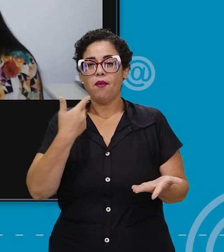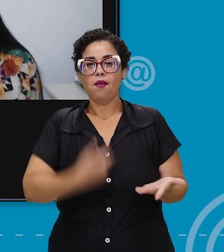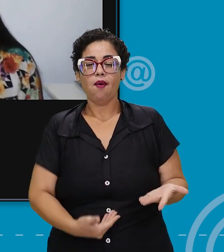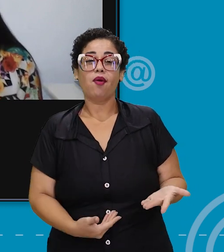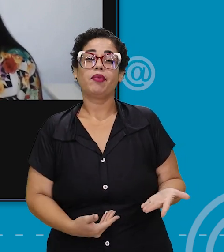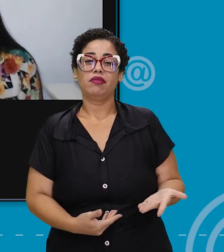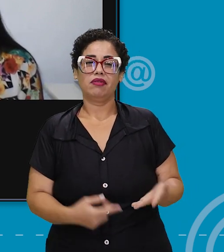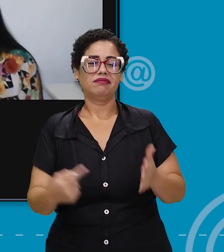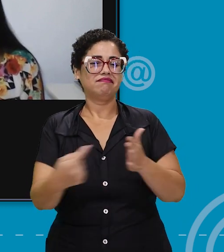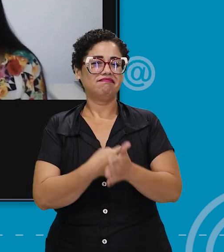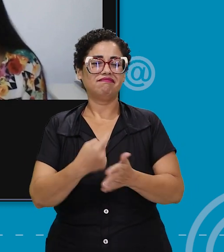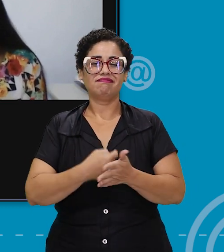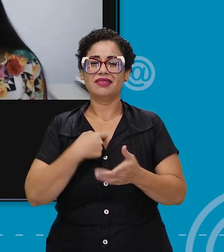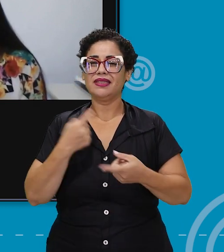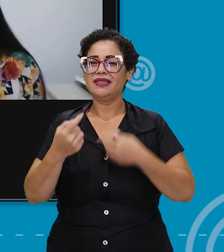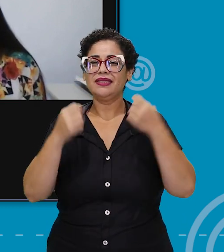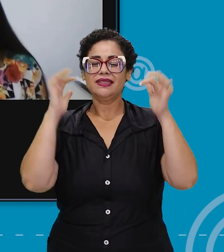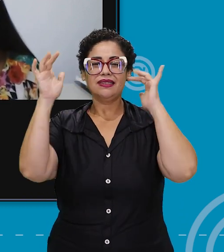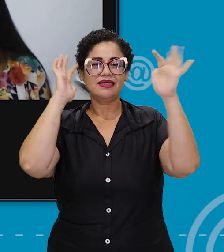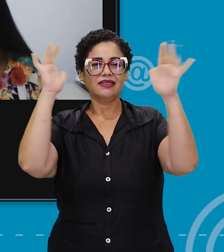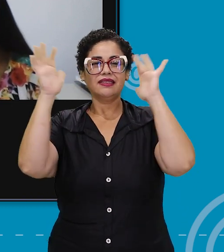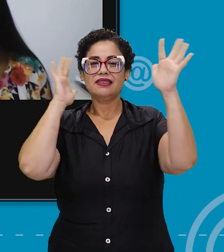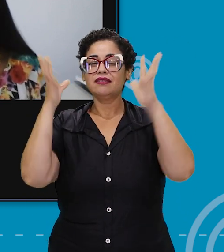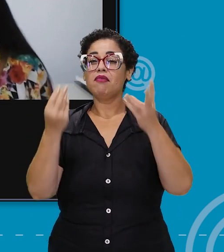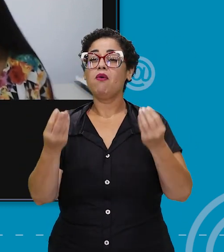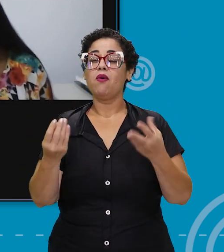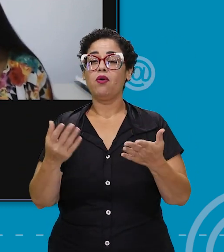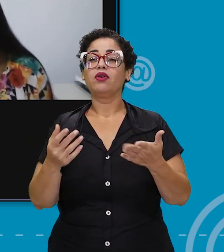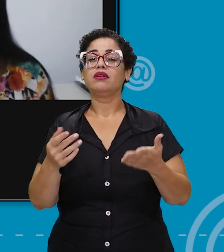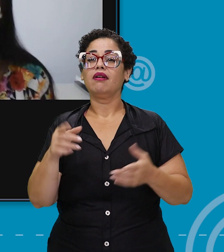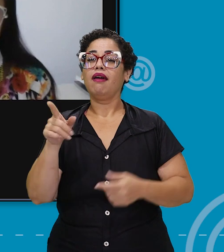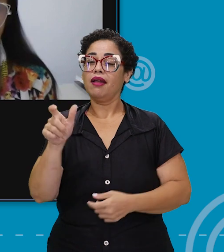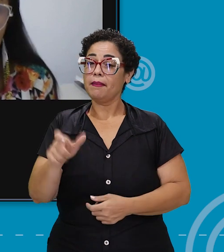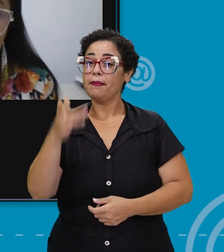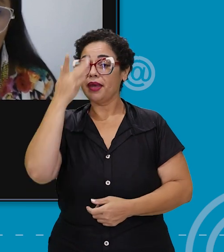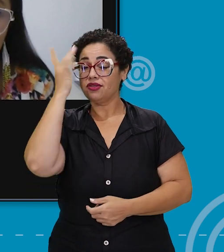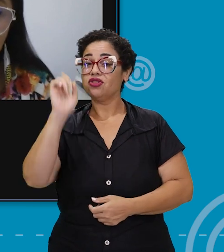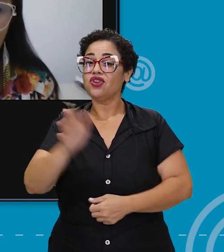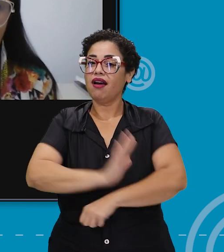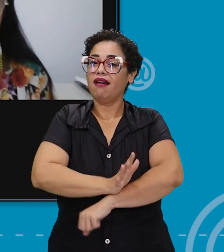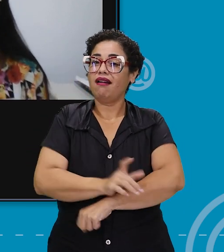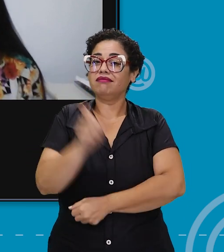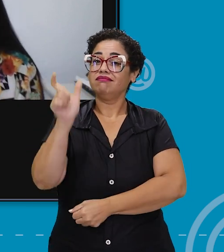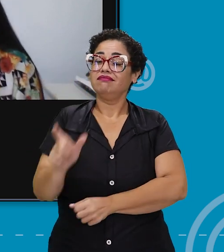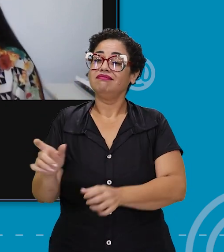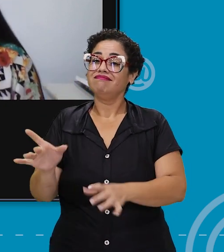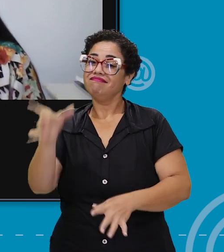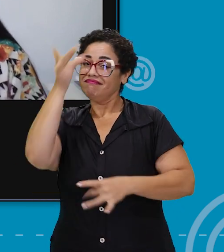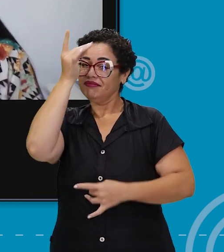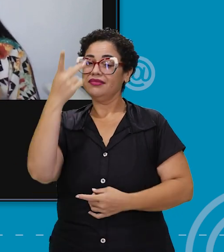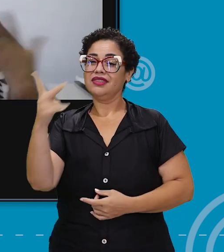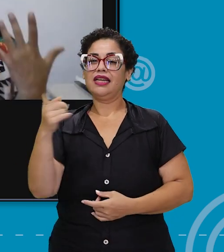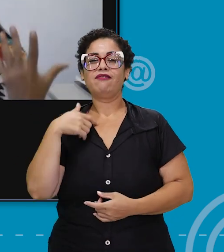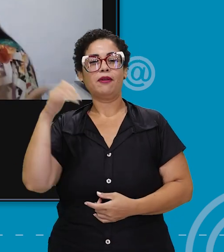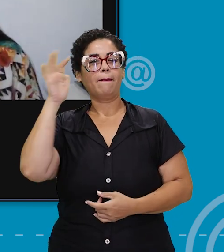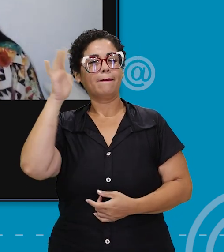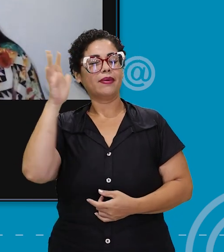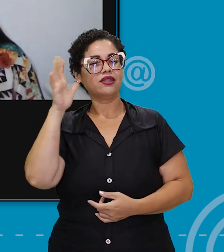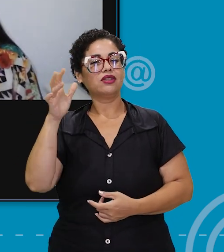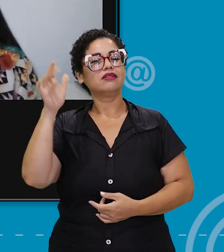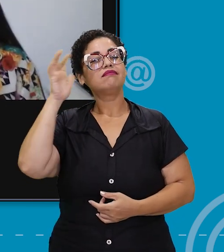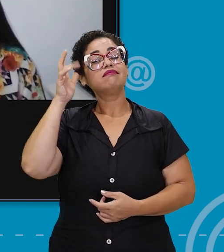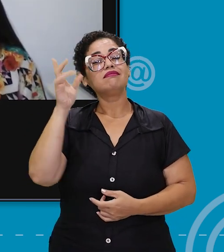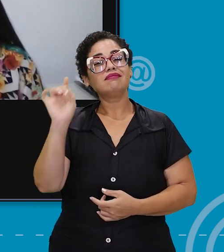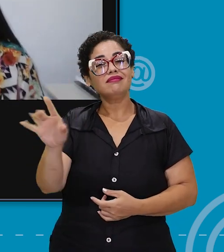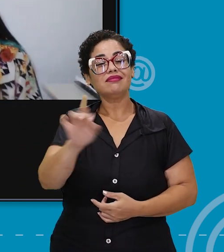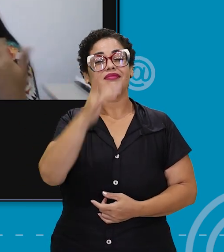isso? Então, assim, foram muitos questionamentos que me surgiram e isso veio de uma pessoa racializada. Então, quando eu falo sobre esse imaginário